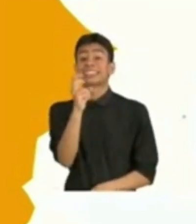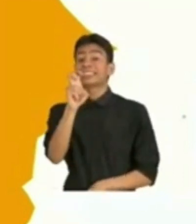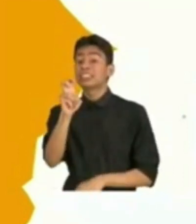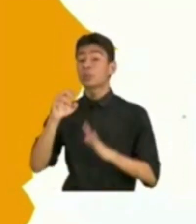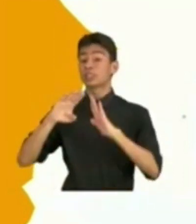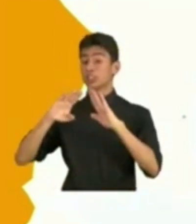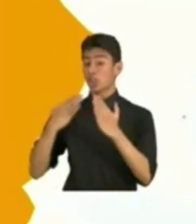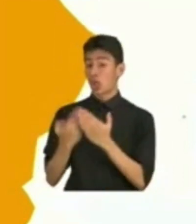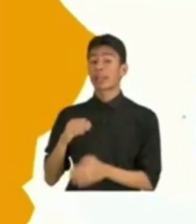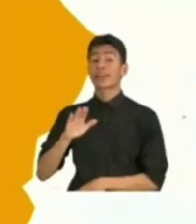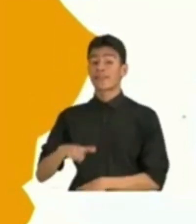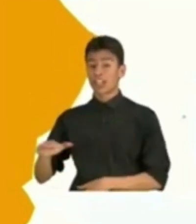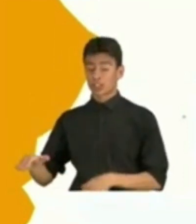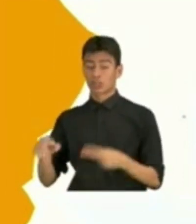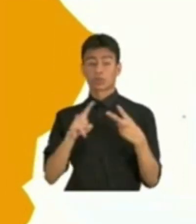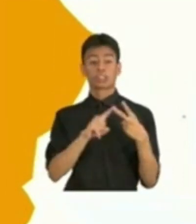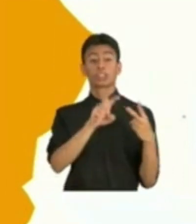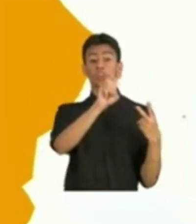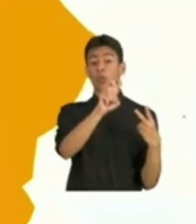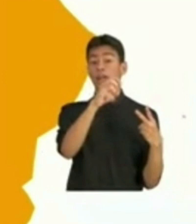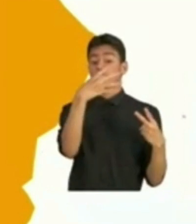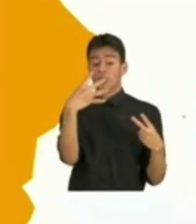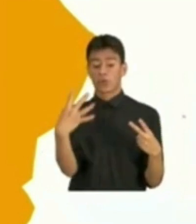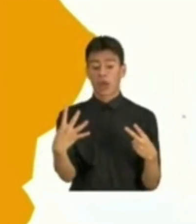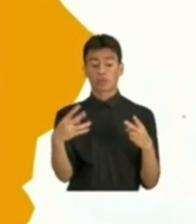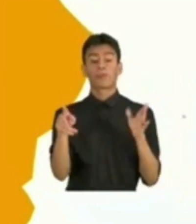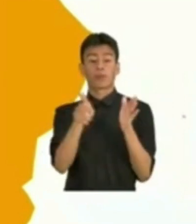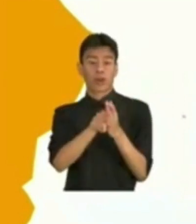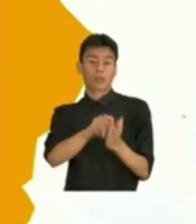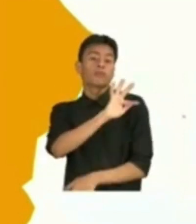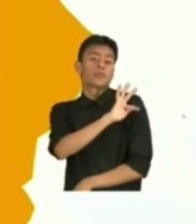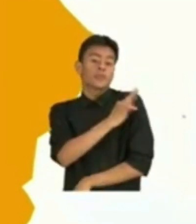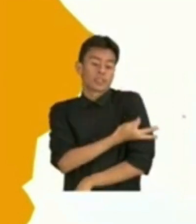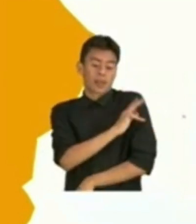infantil, 54 escolas de ensino fundamental, 2